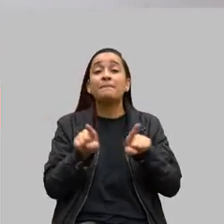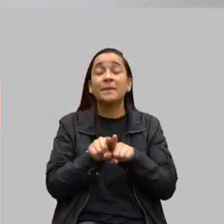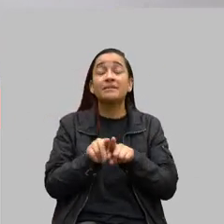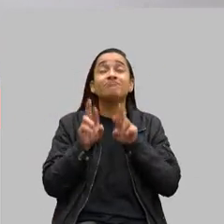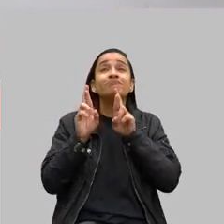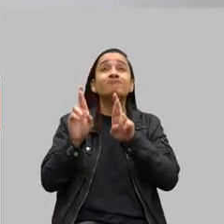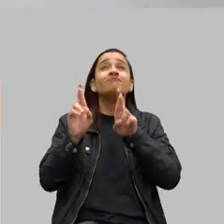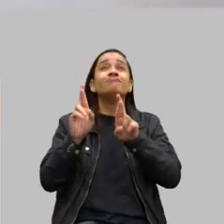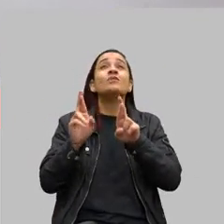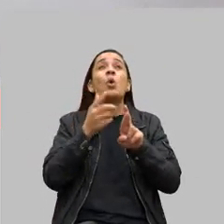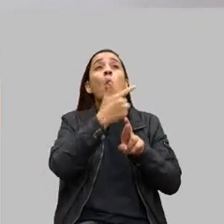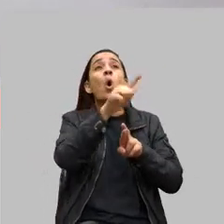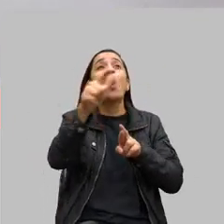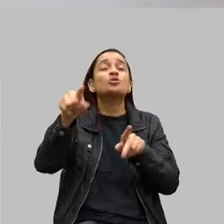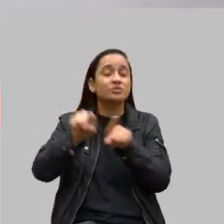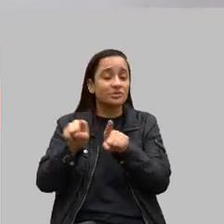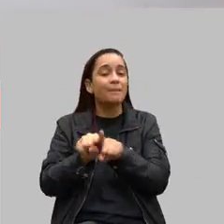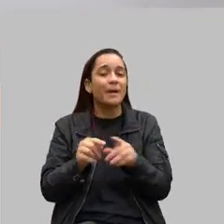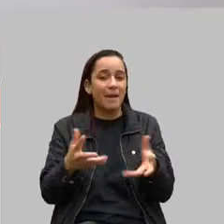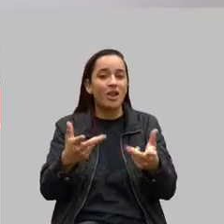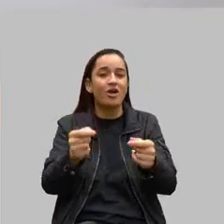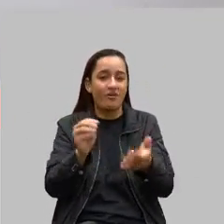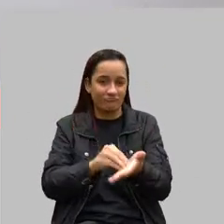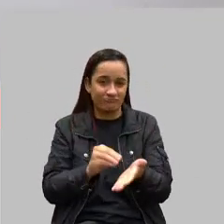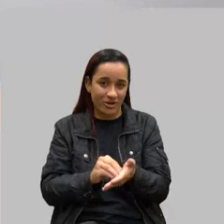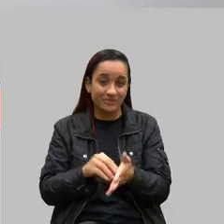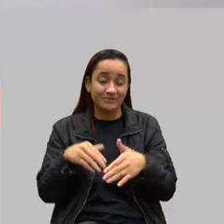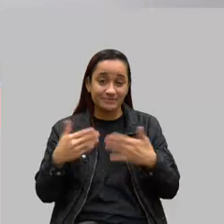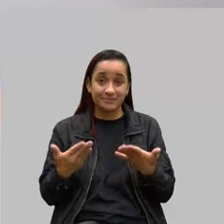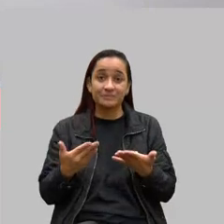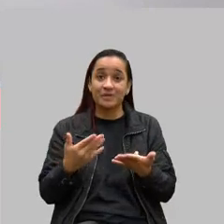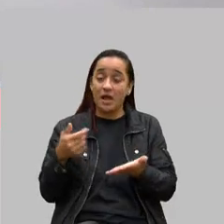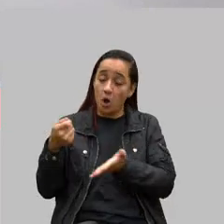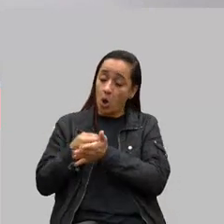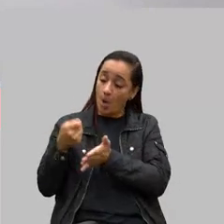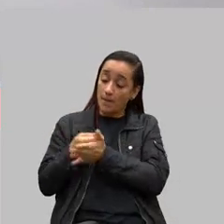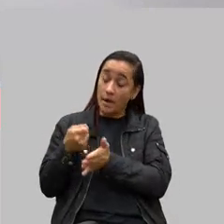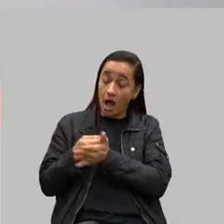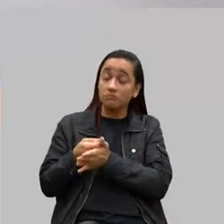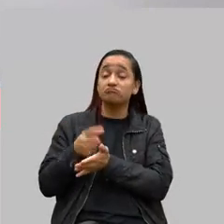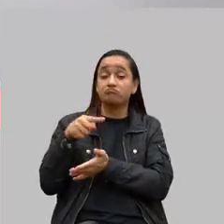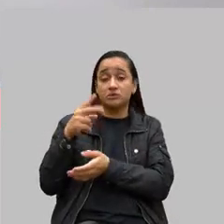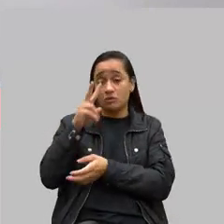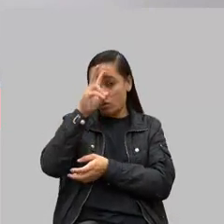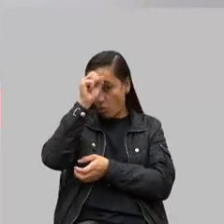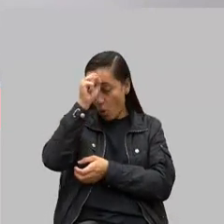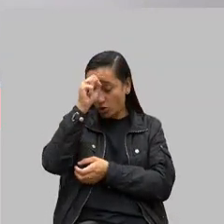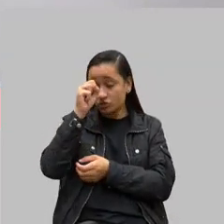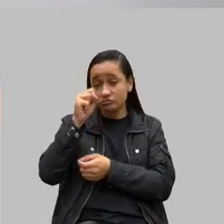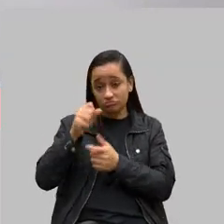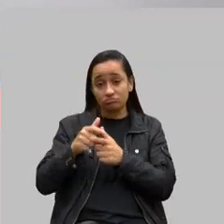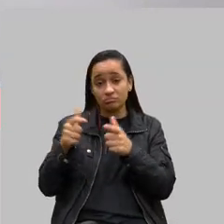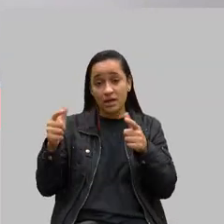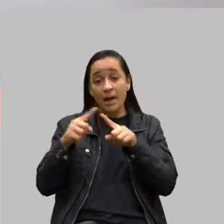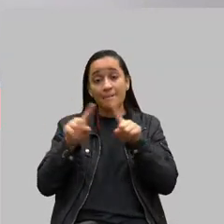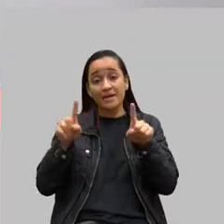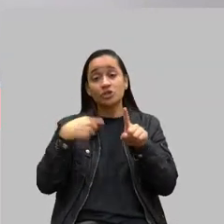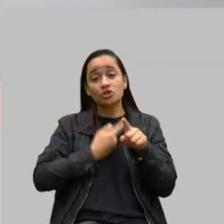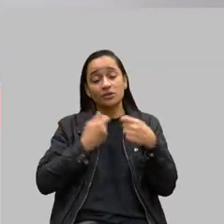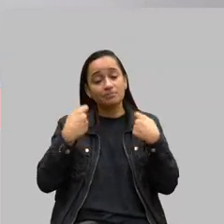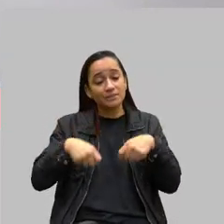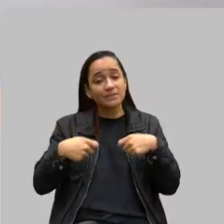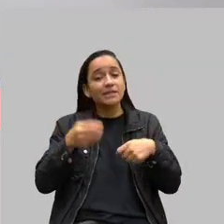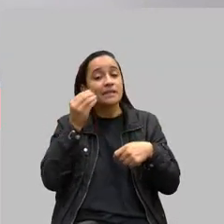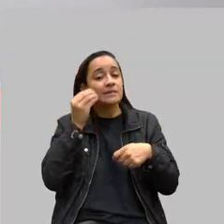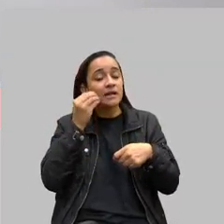serem recuperados também então a cobrança vem grande aumenta e a gente tem sempre levado